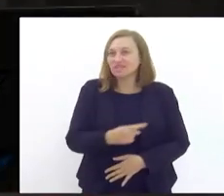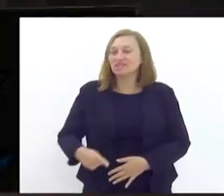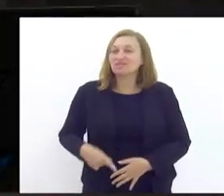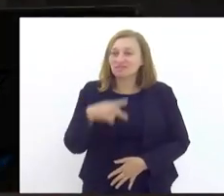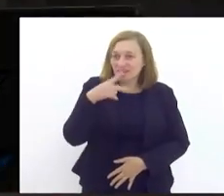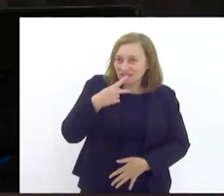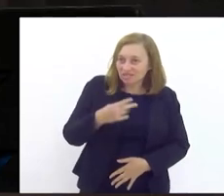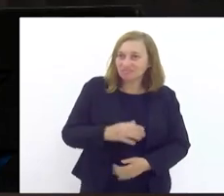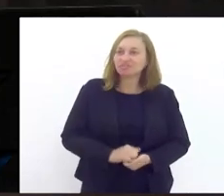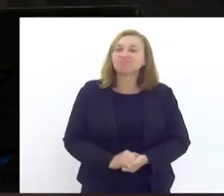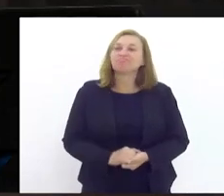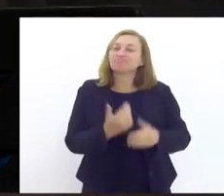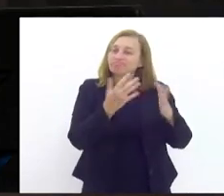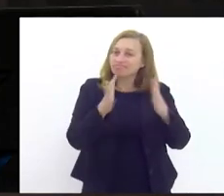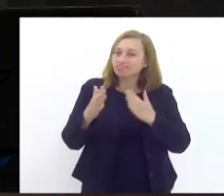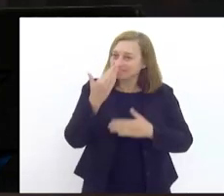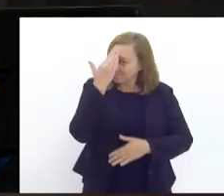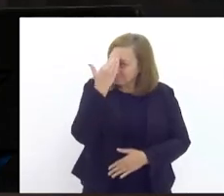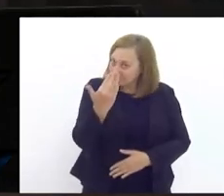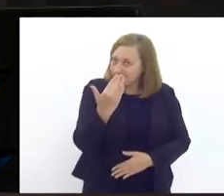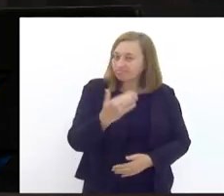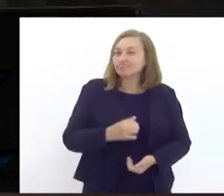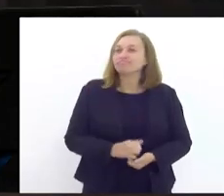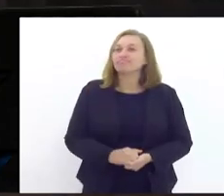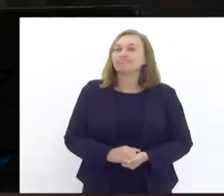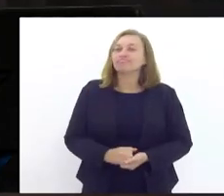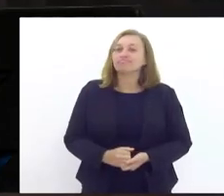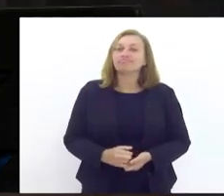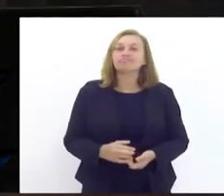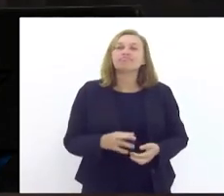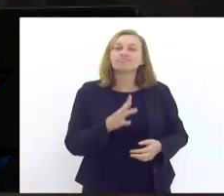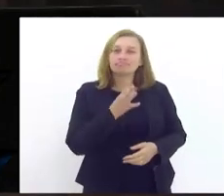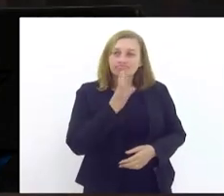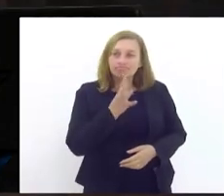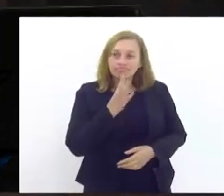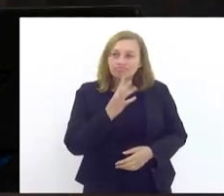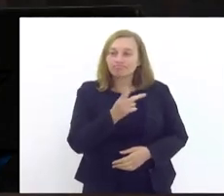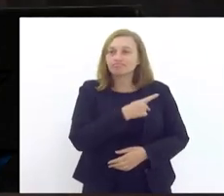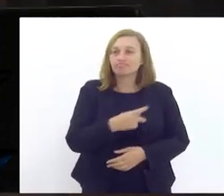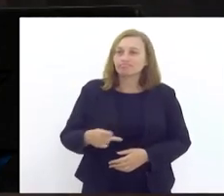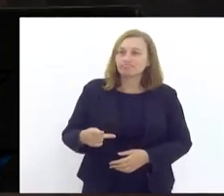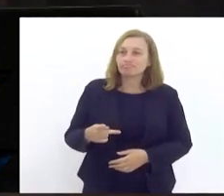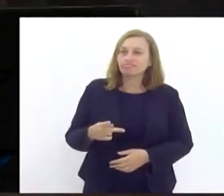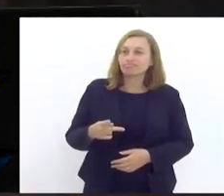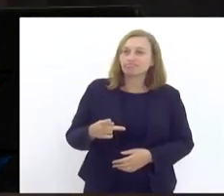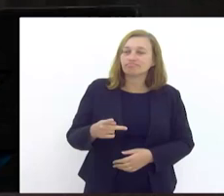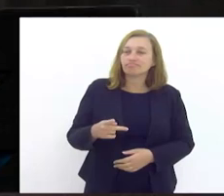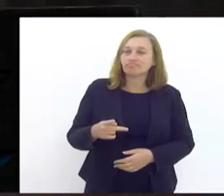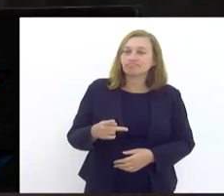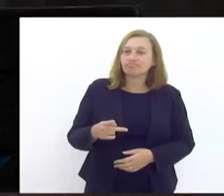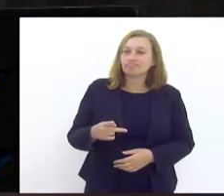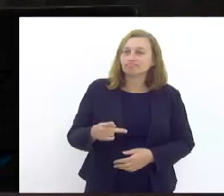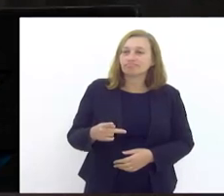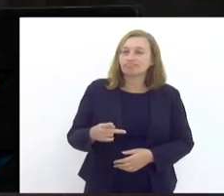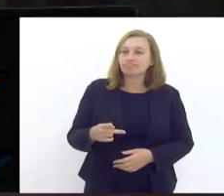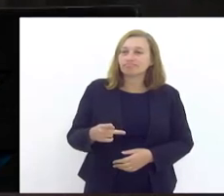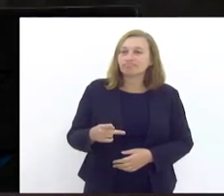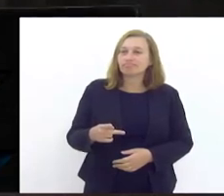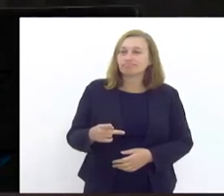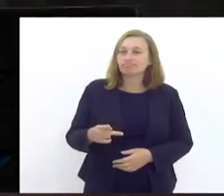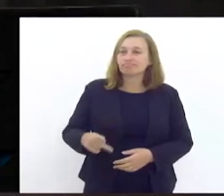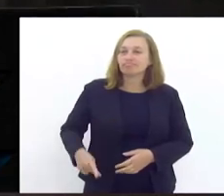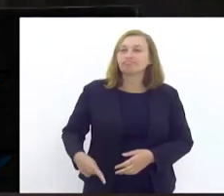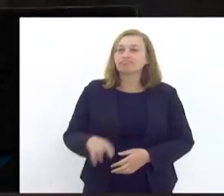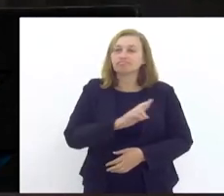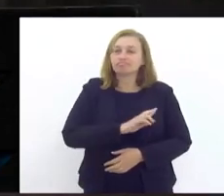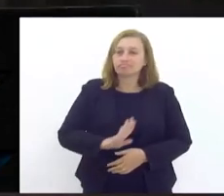o seguinte faço aqui uma saudação eu agradecimento e um reconhecimento ao Presidente Rodrigo Bacelar que num gesto de